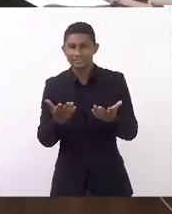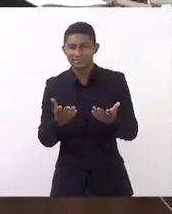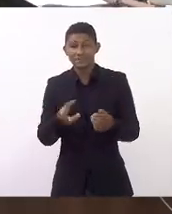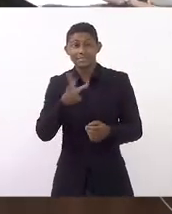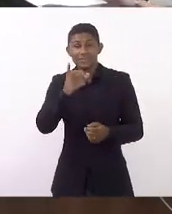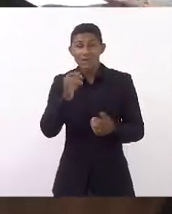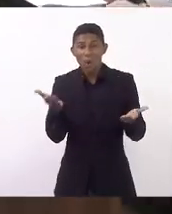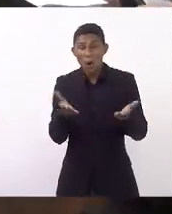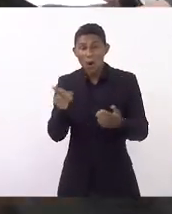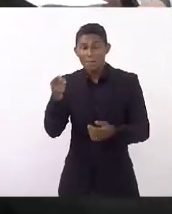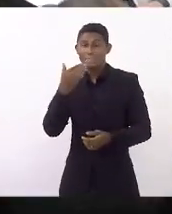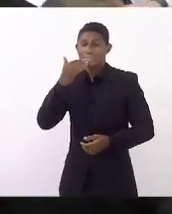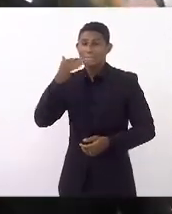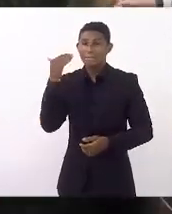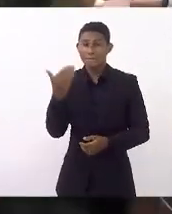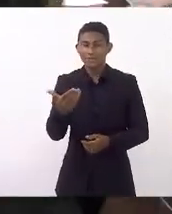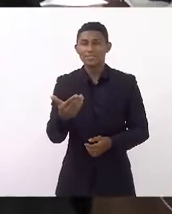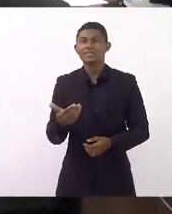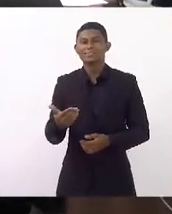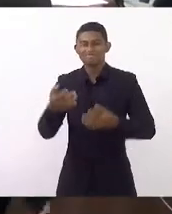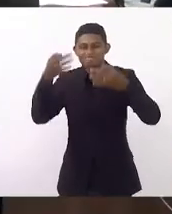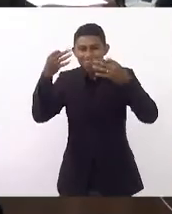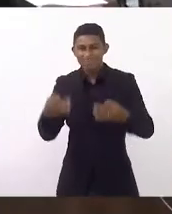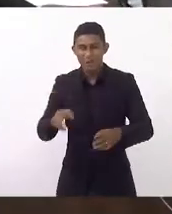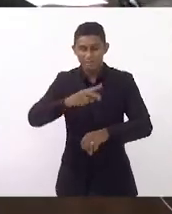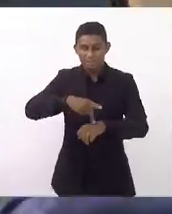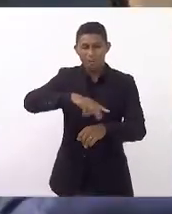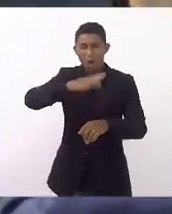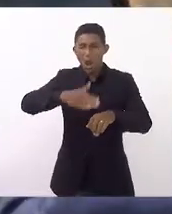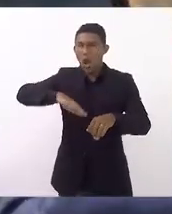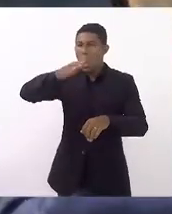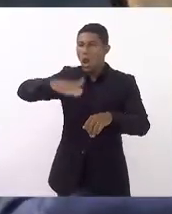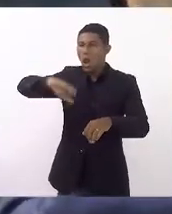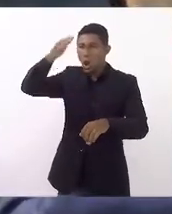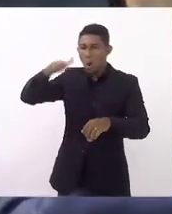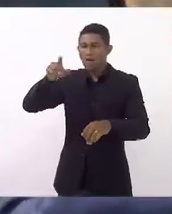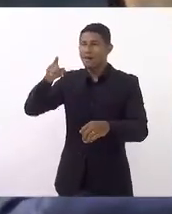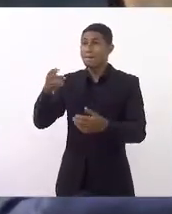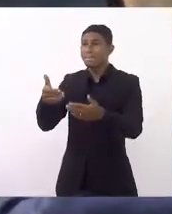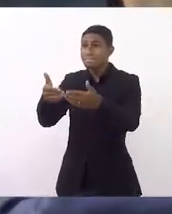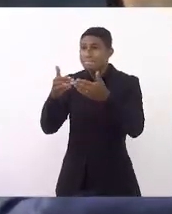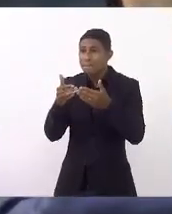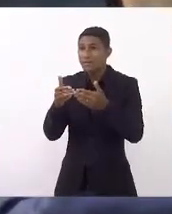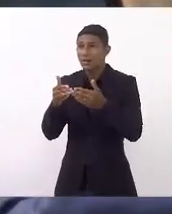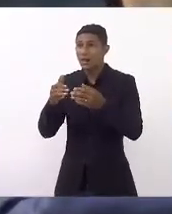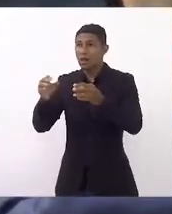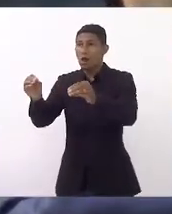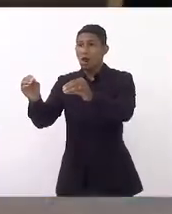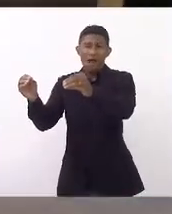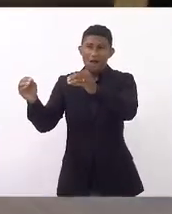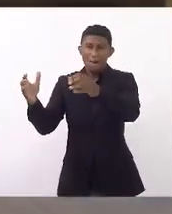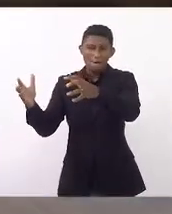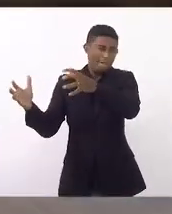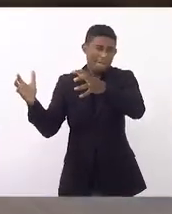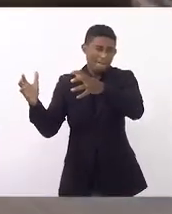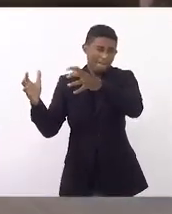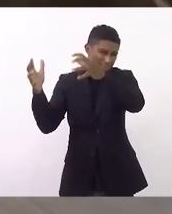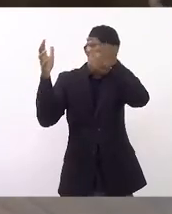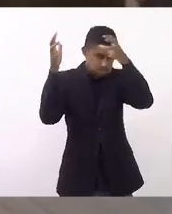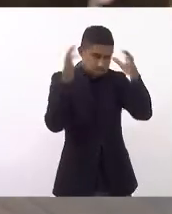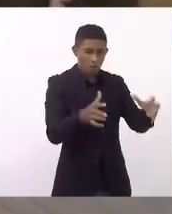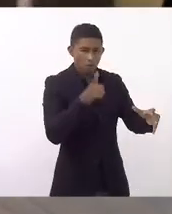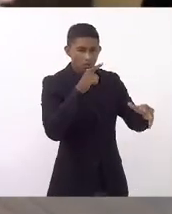ele pedir, uma montanha inteira vai se jogar no oceano, meu querido irmão Carlos Mink. Senhor